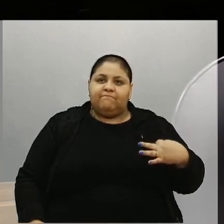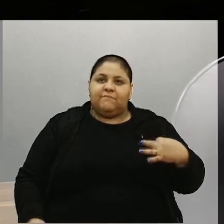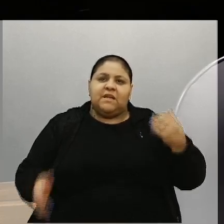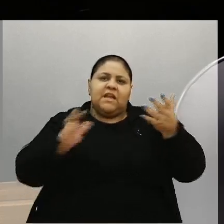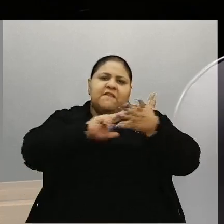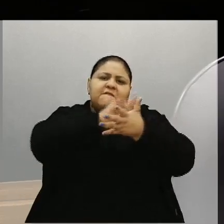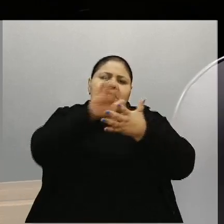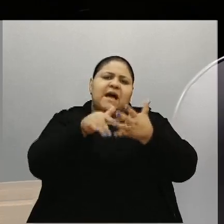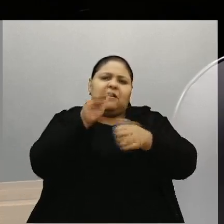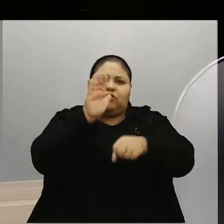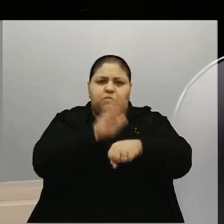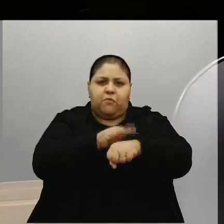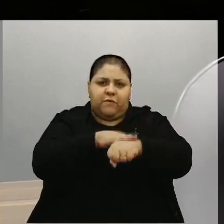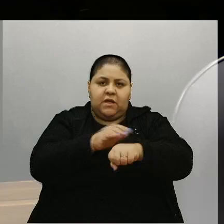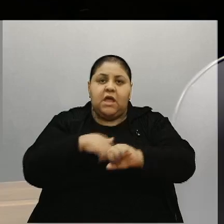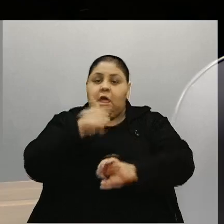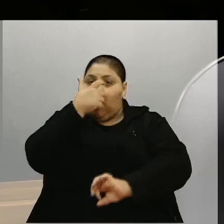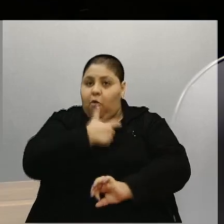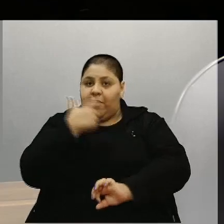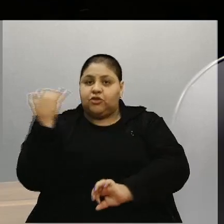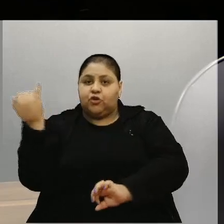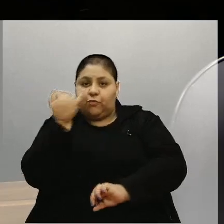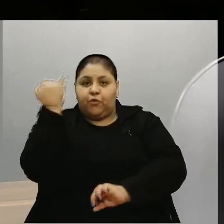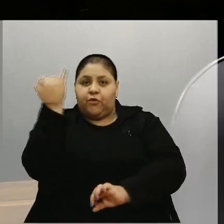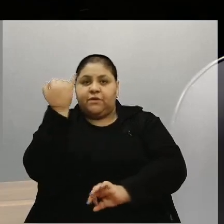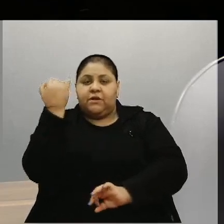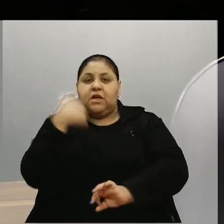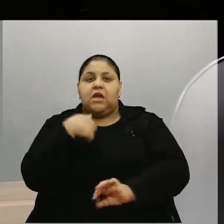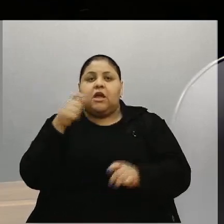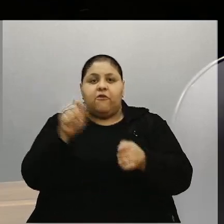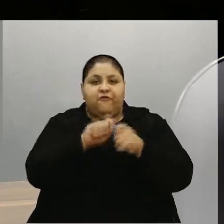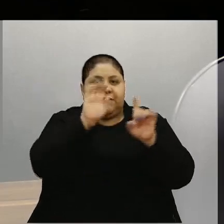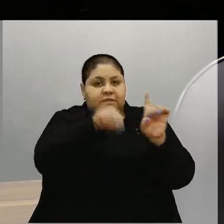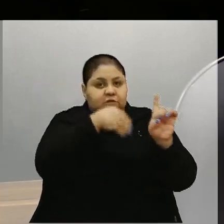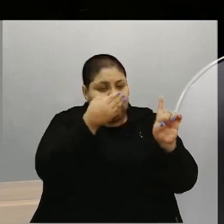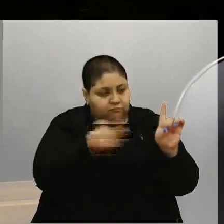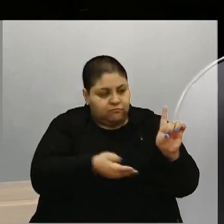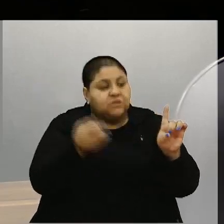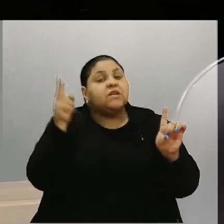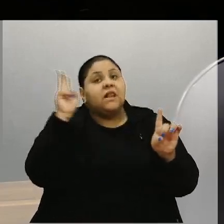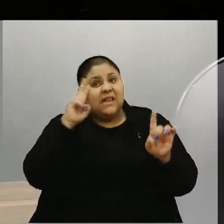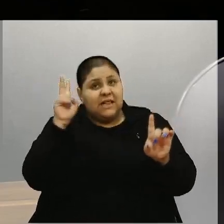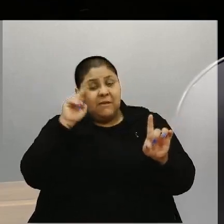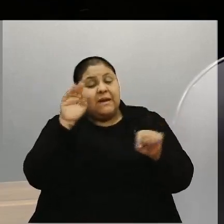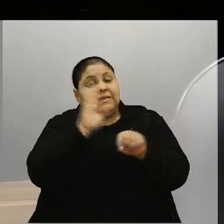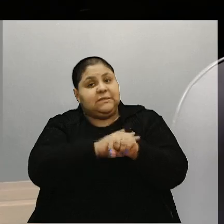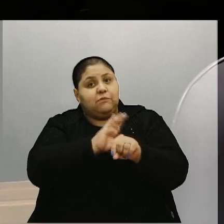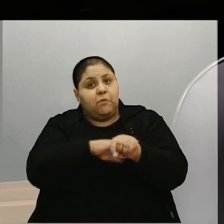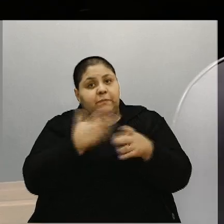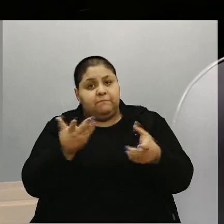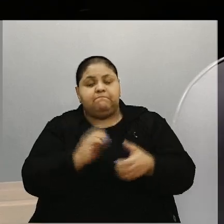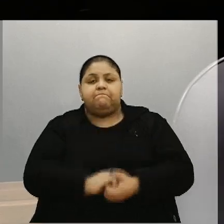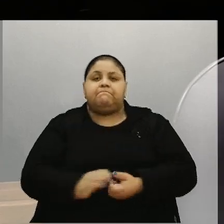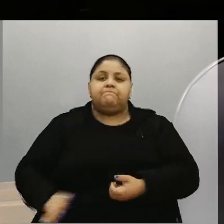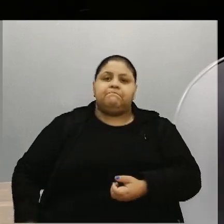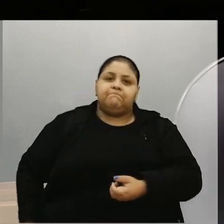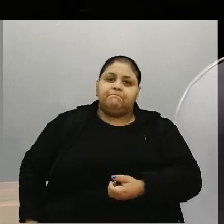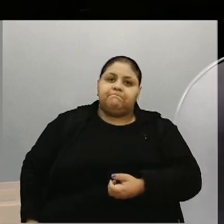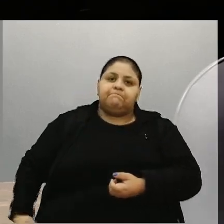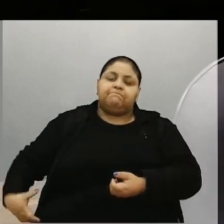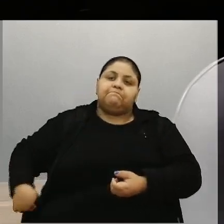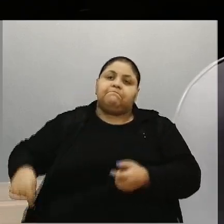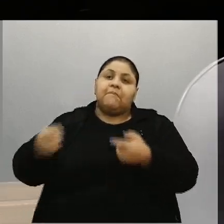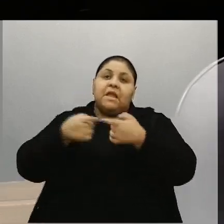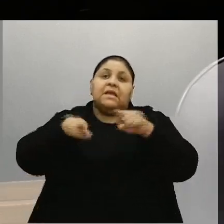Eu acho que é importante eu fazer essa homenagem e lembrar dele nesse momento. Mas eu também quero